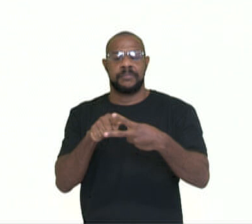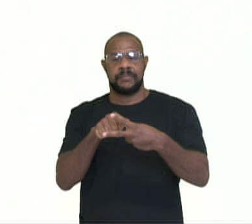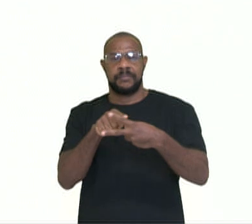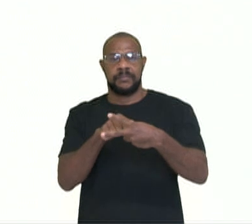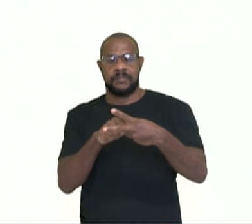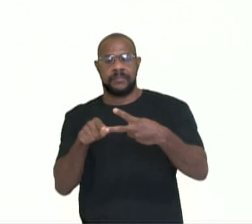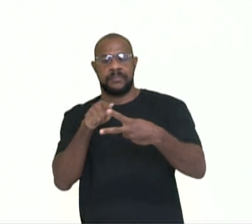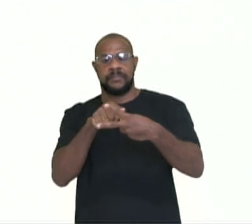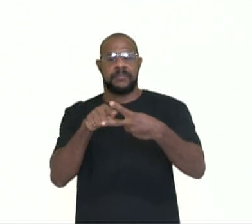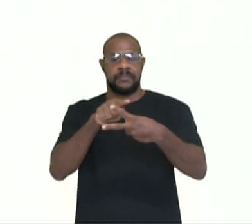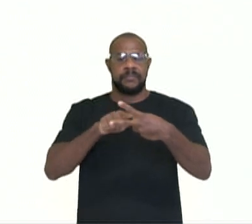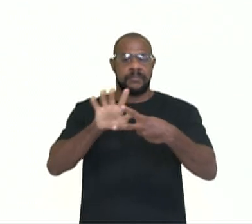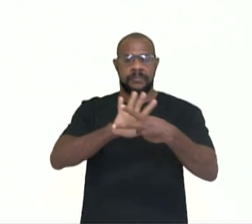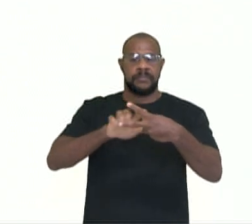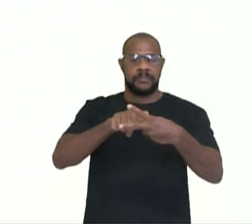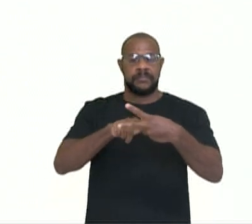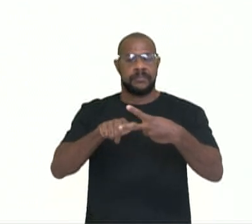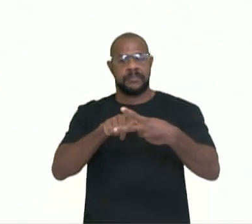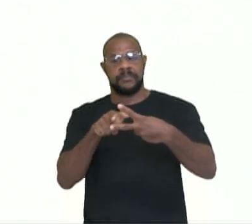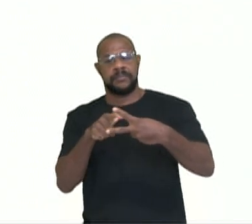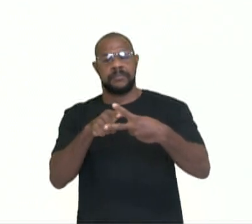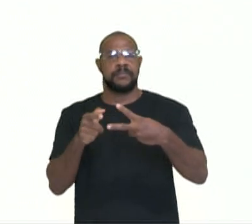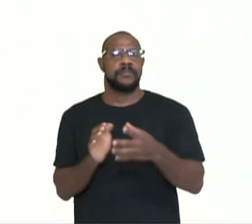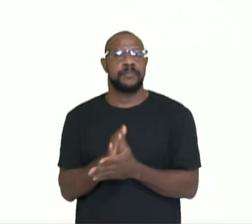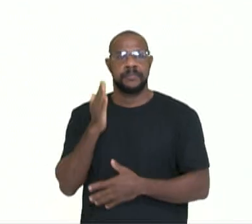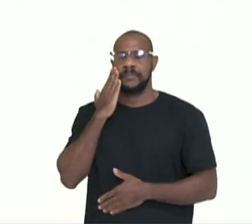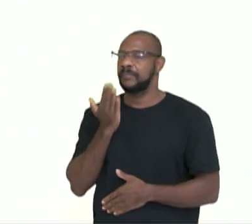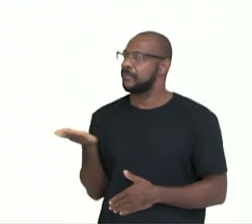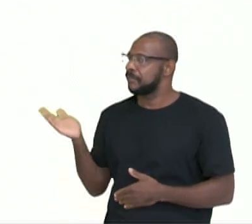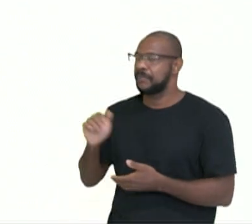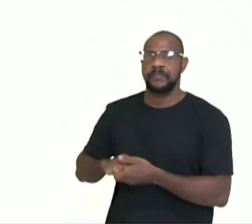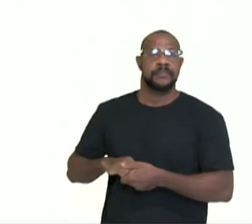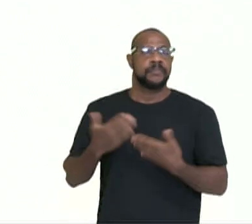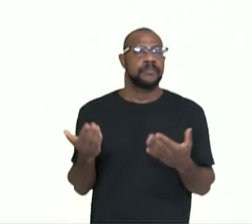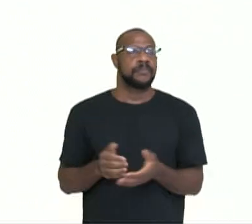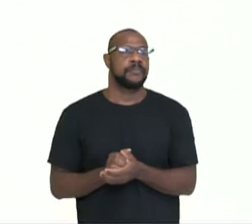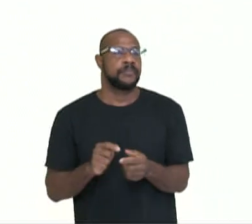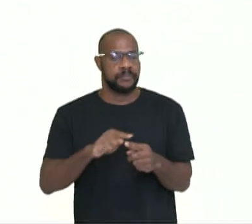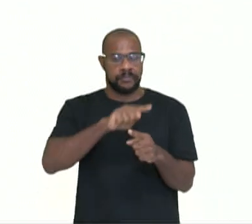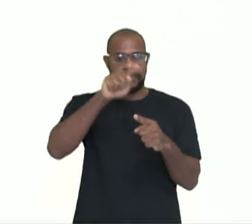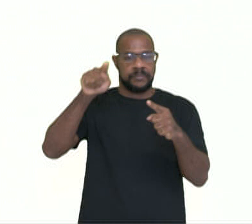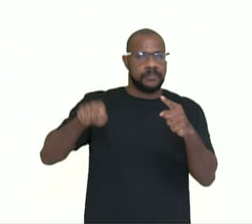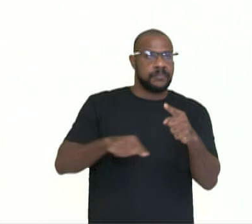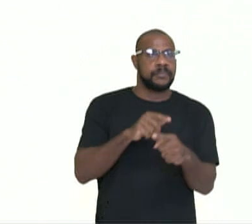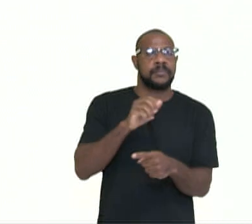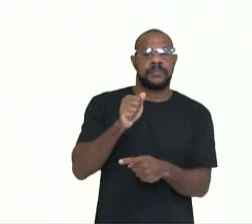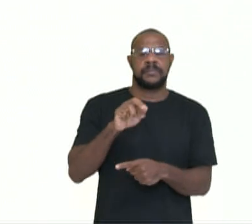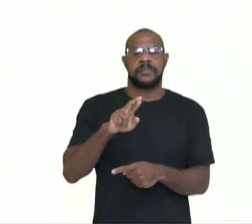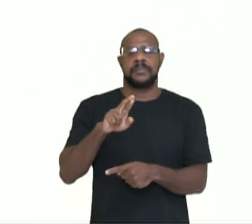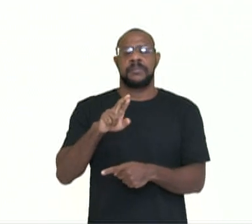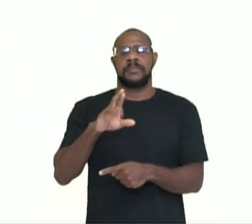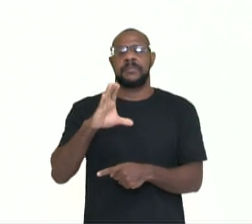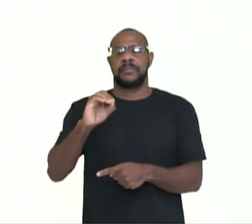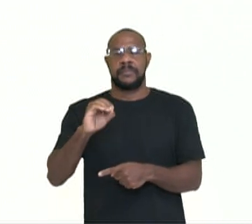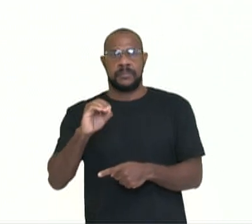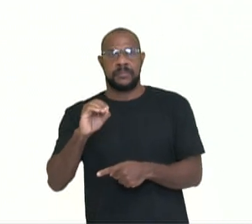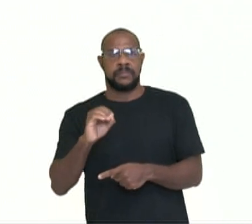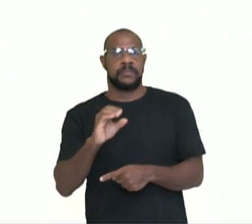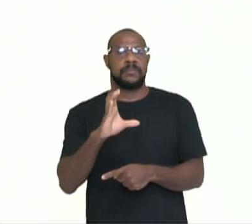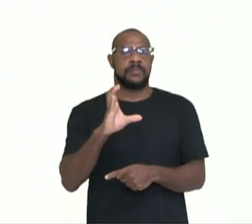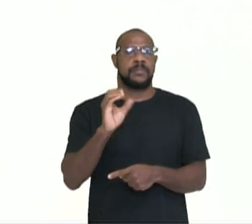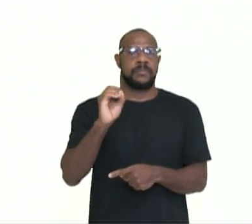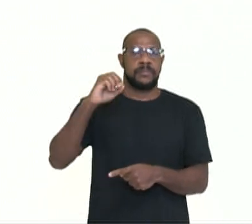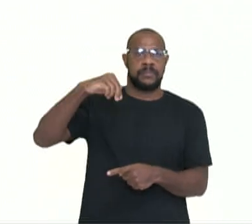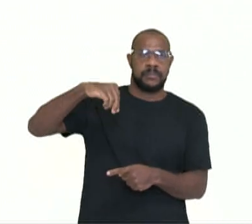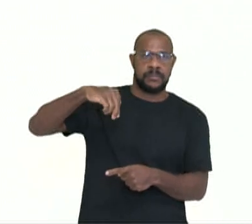alguns ângulos que determinam arcos que são côngruos. Arcos côngruos não são arcos ou ângulos que